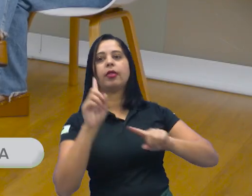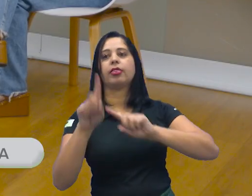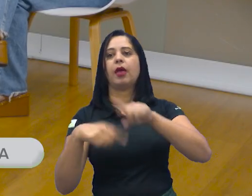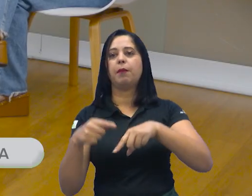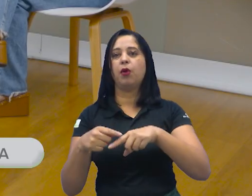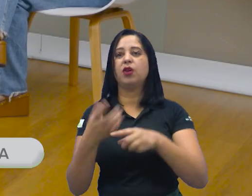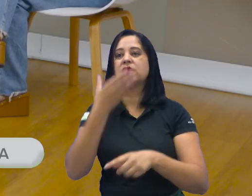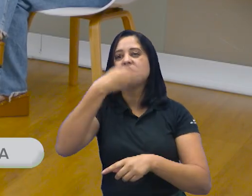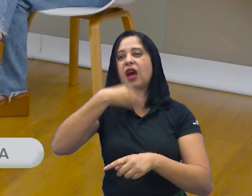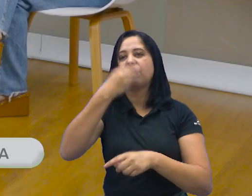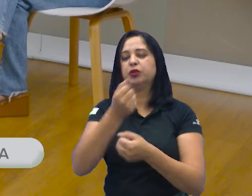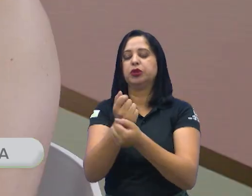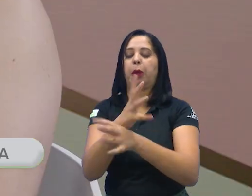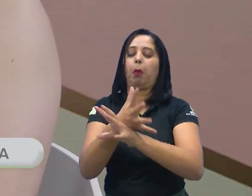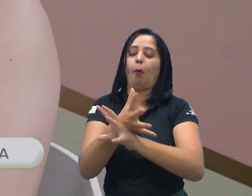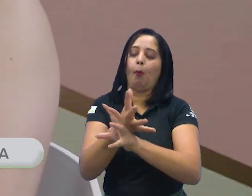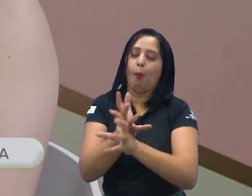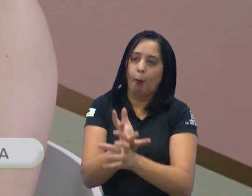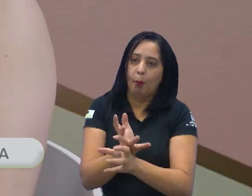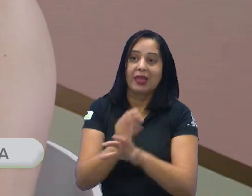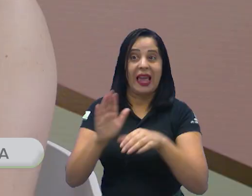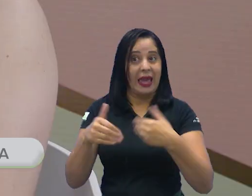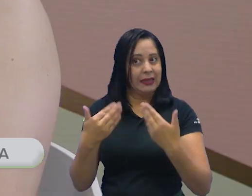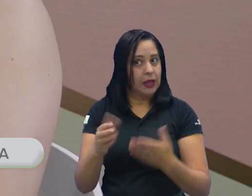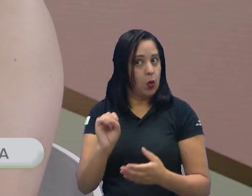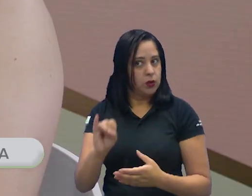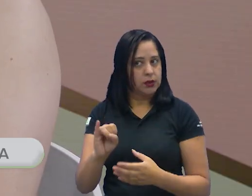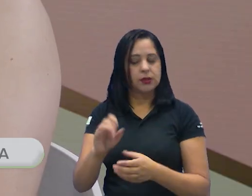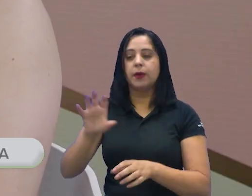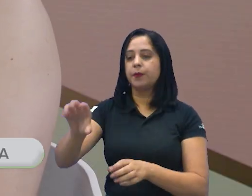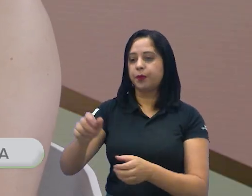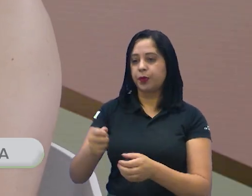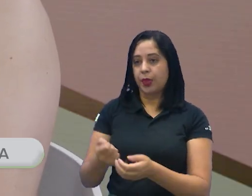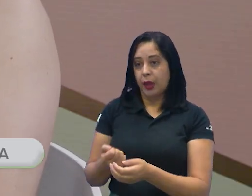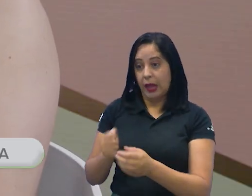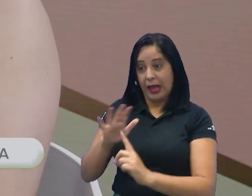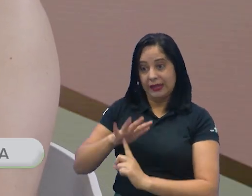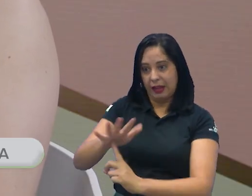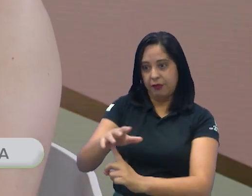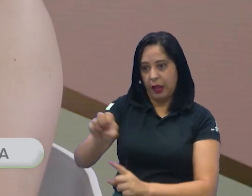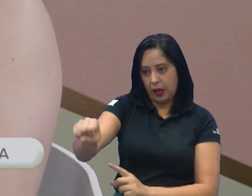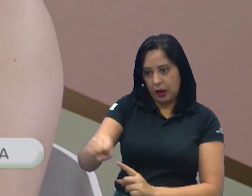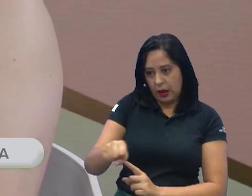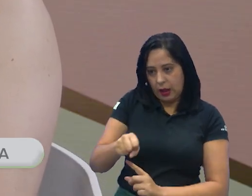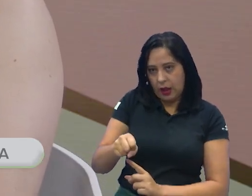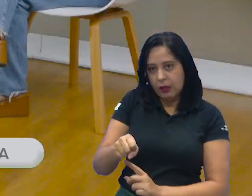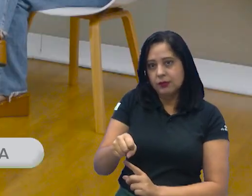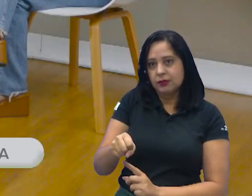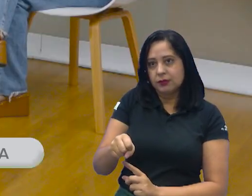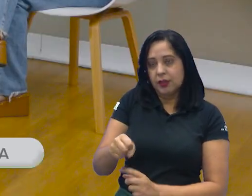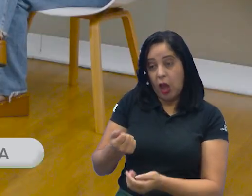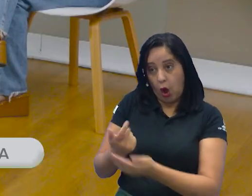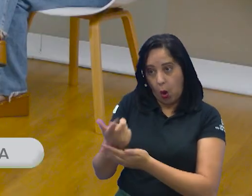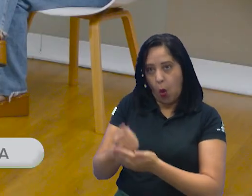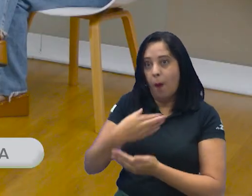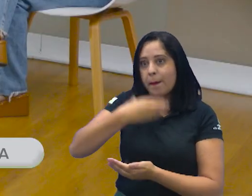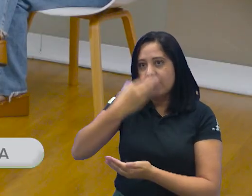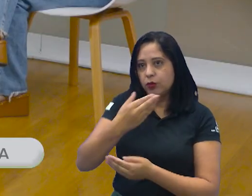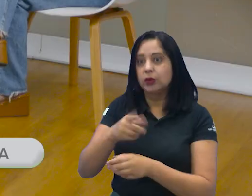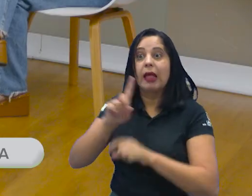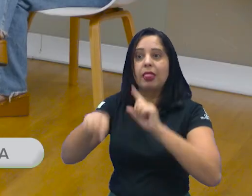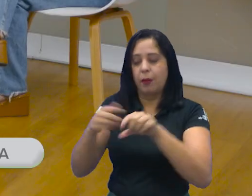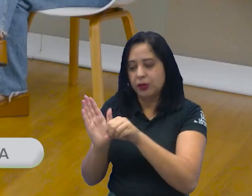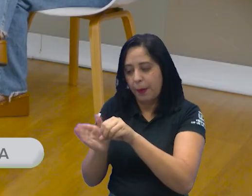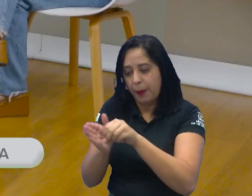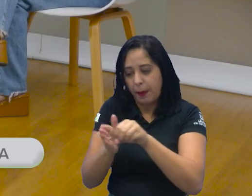relou nela. Então, deixar cortada, fazer essa higienização é muito mais estratégico, que não vai ter erro também de você querer